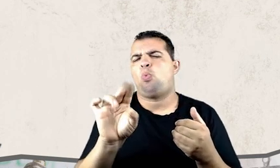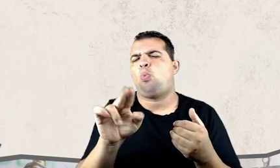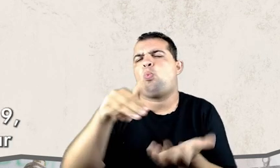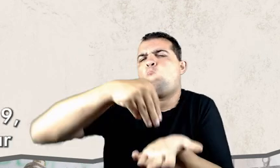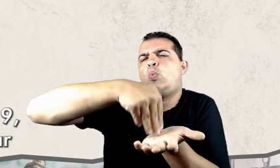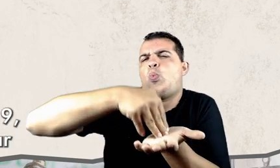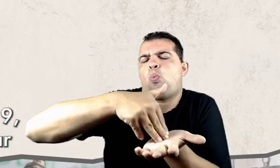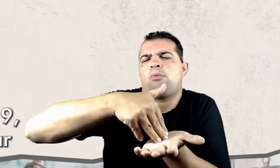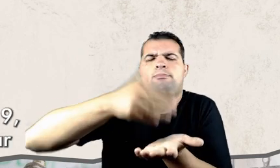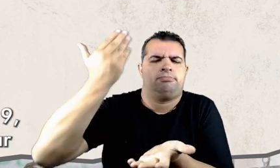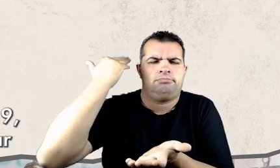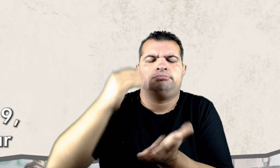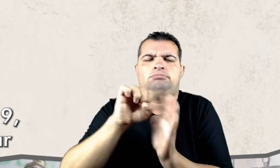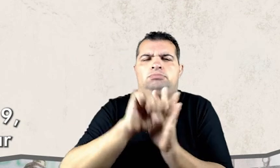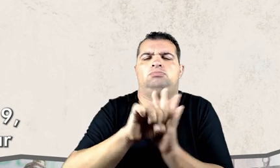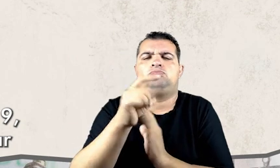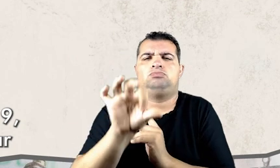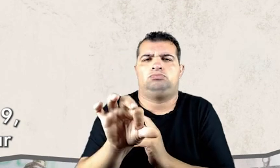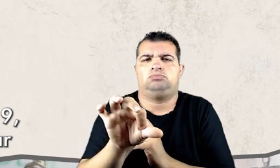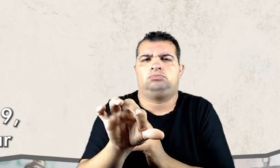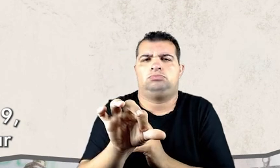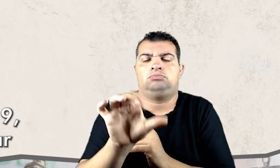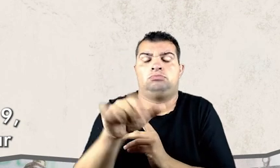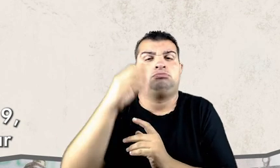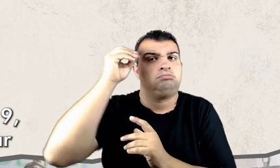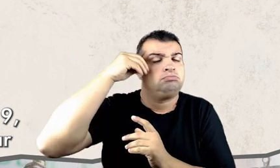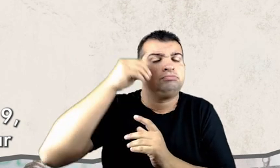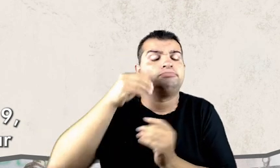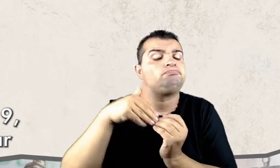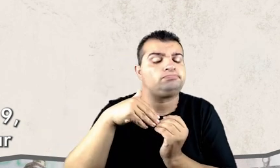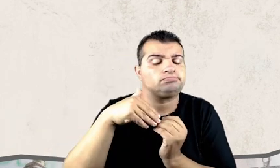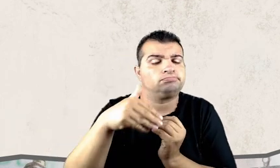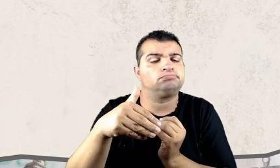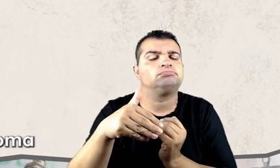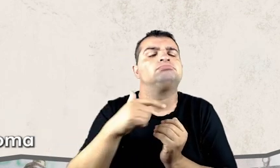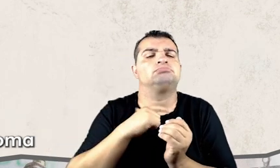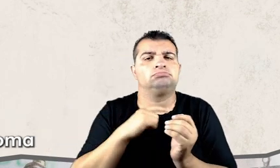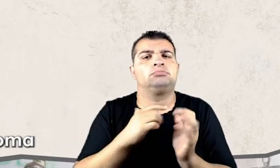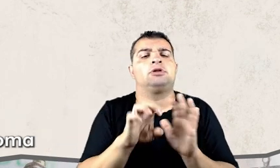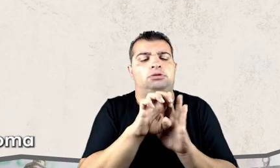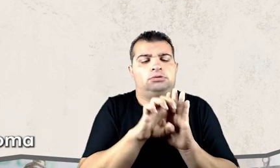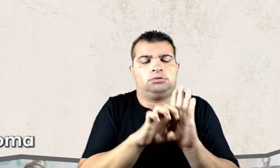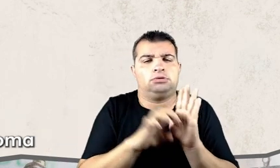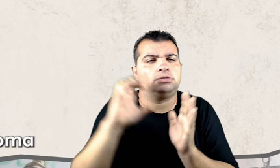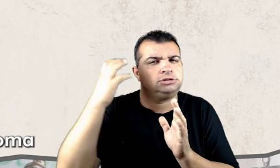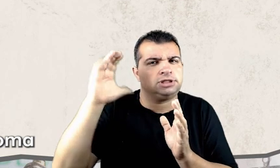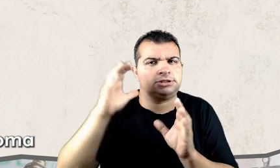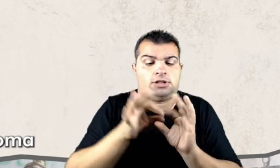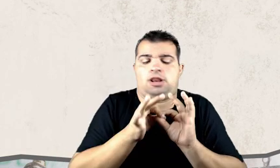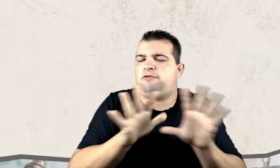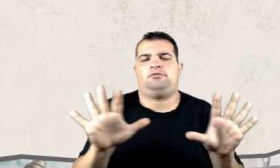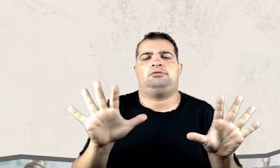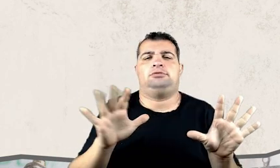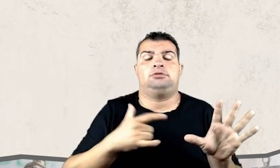1879, ou seja, no último quartel do século XIX, que a psicologia vai ganhar esse estatuto de ciência